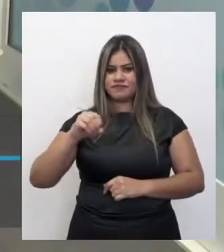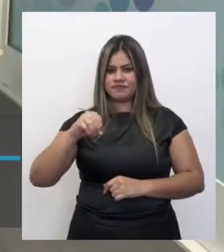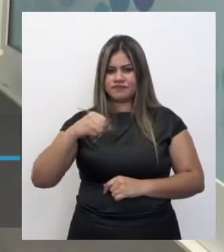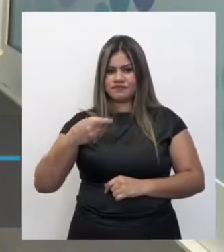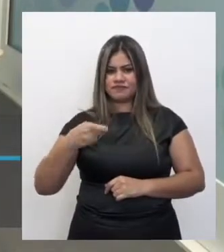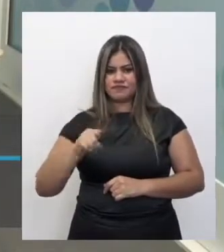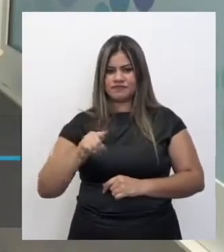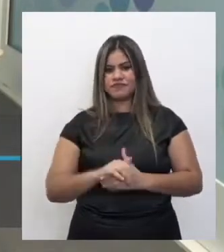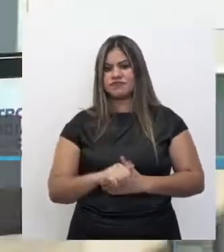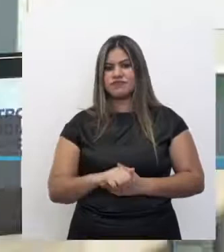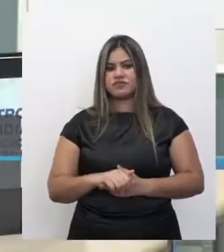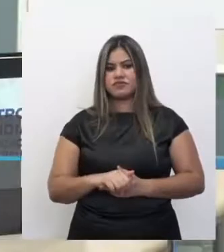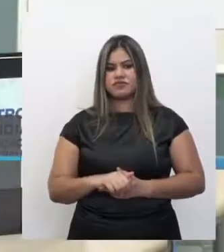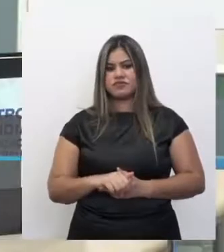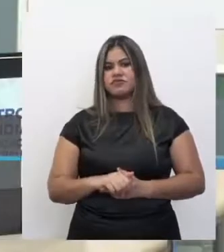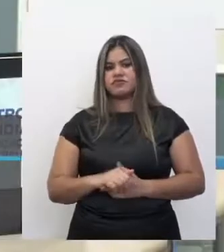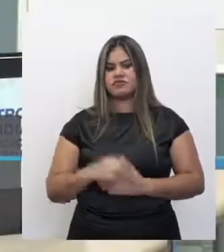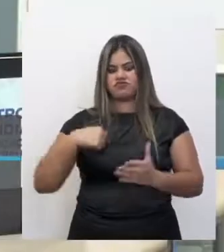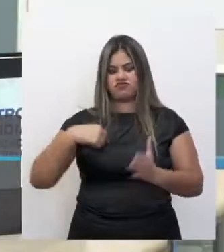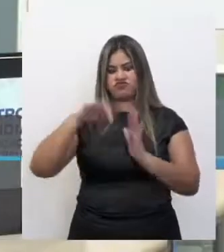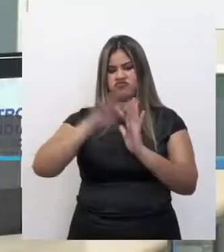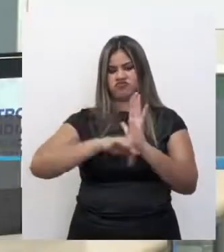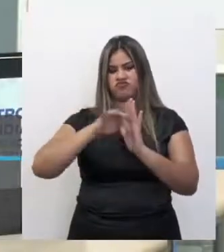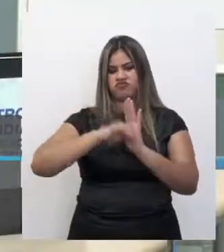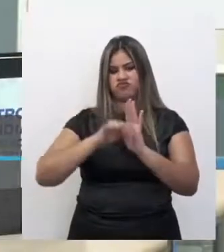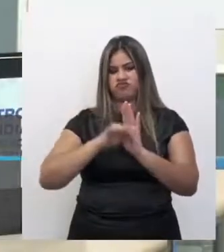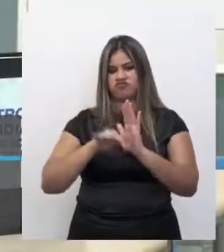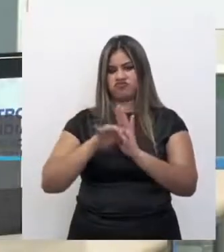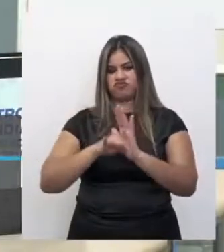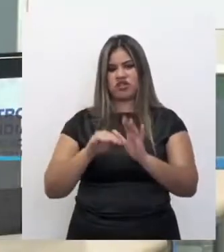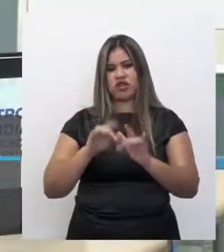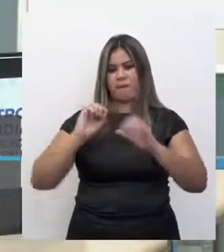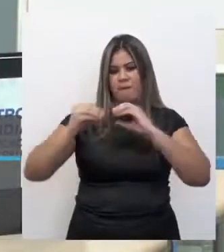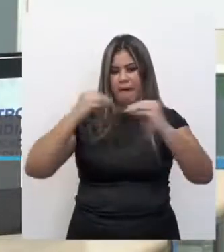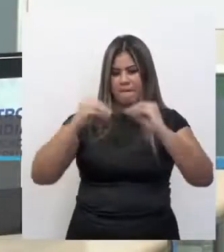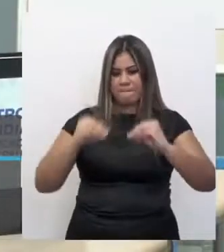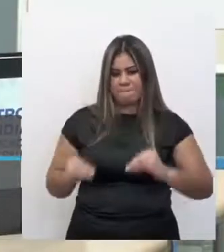vou fazer um textão. Aí quando você começa,